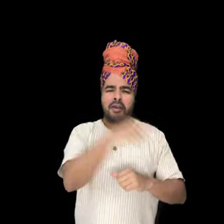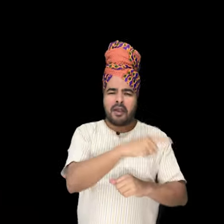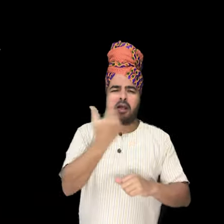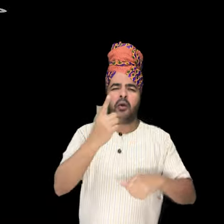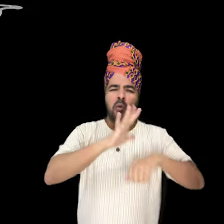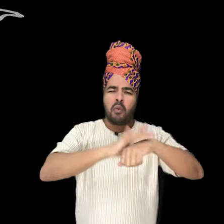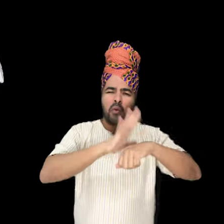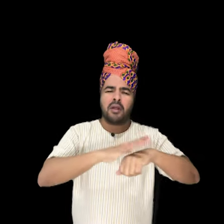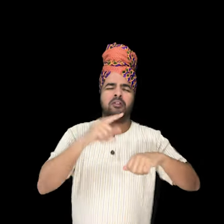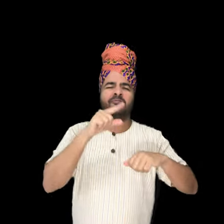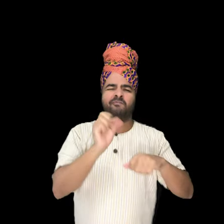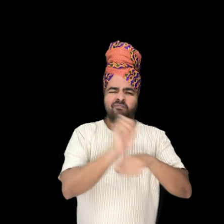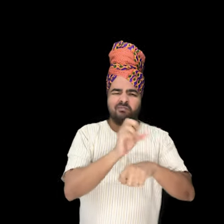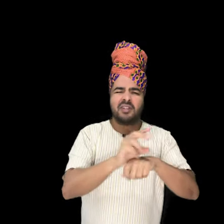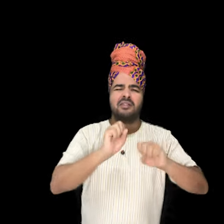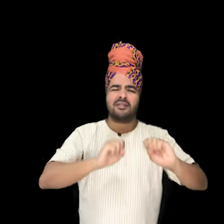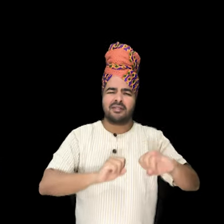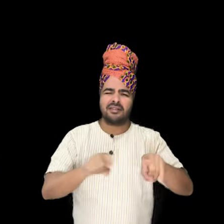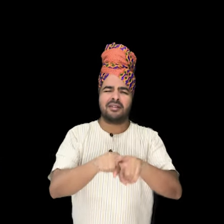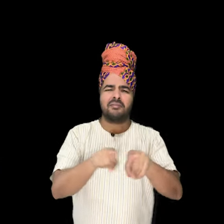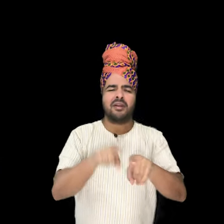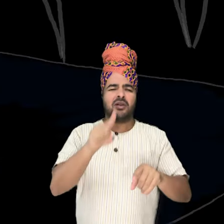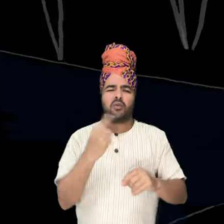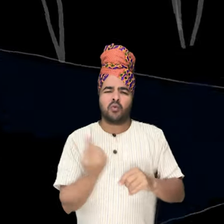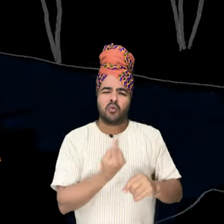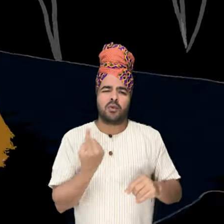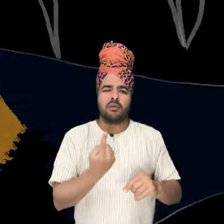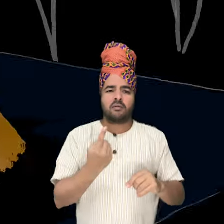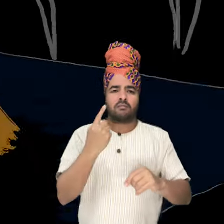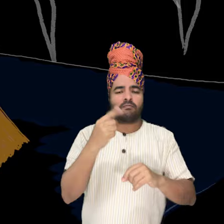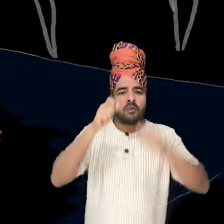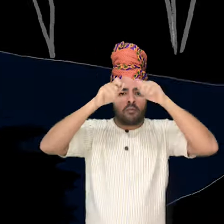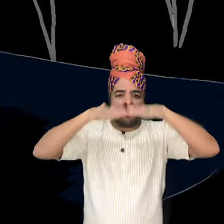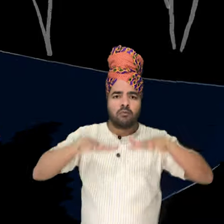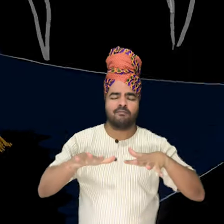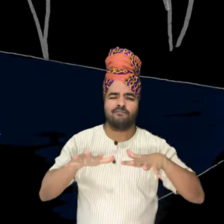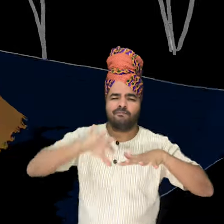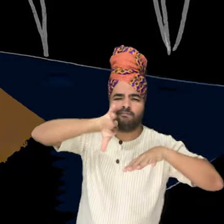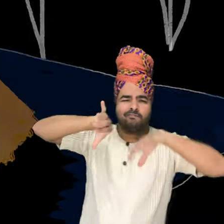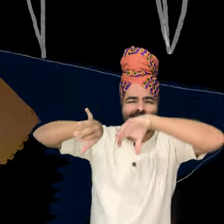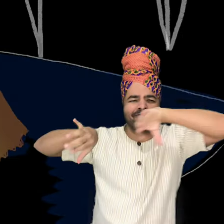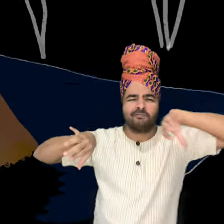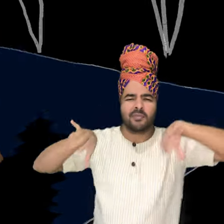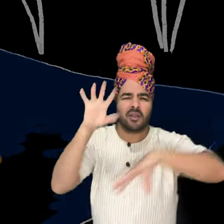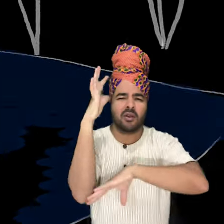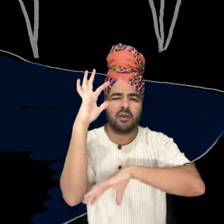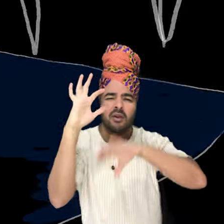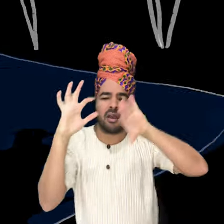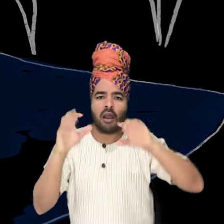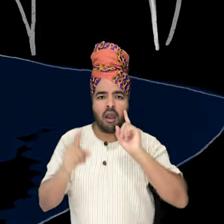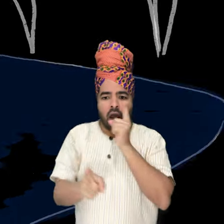este a solidão omolu dança omolu se entranha na floresta é nela